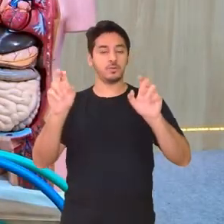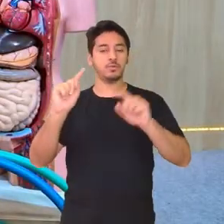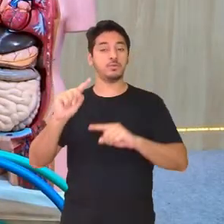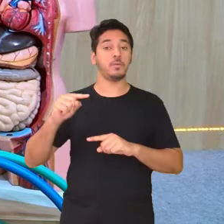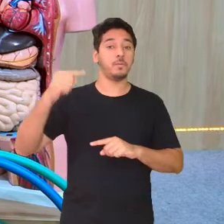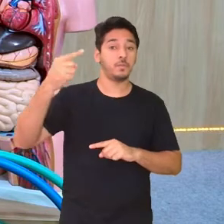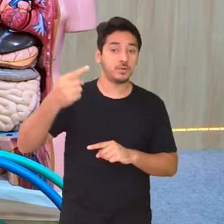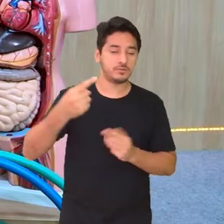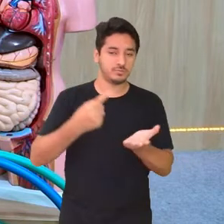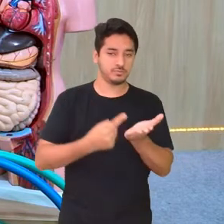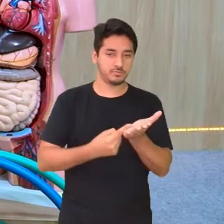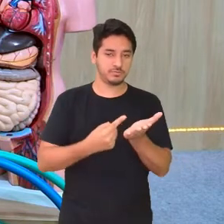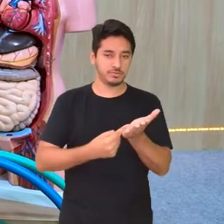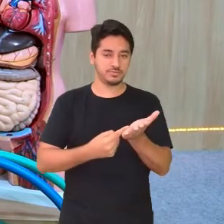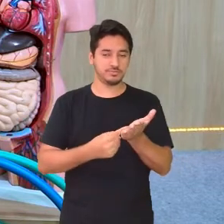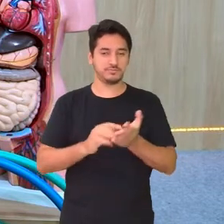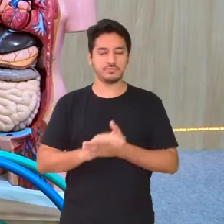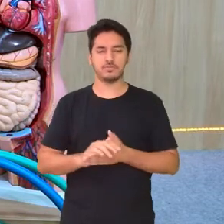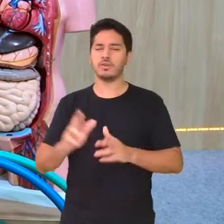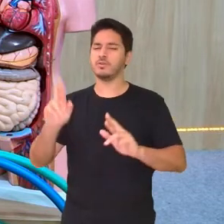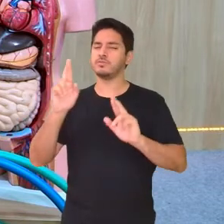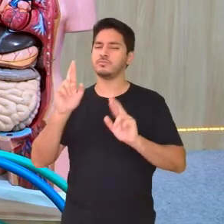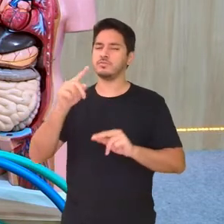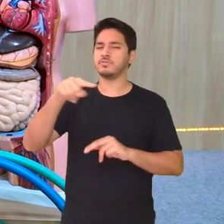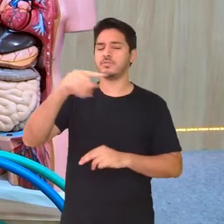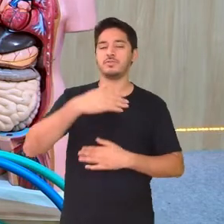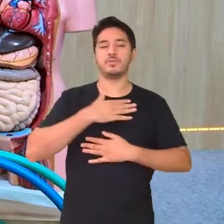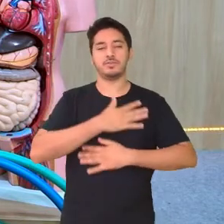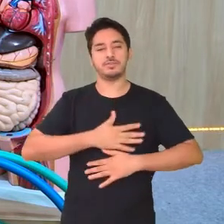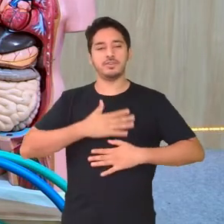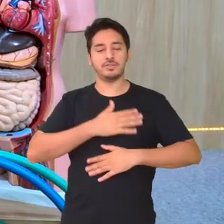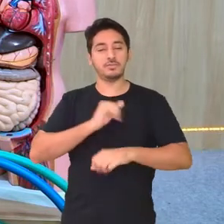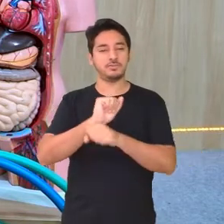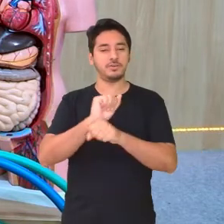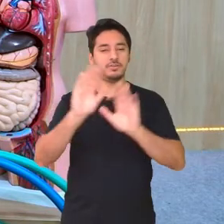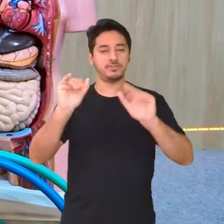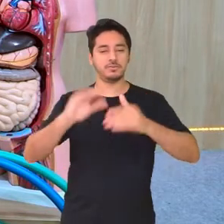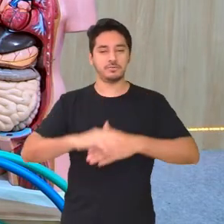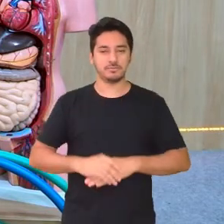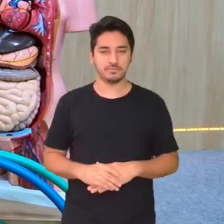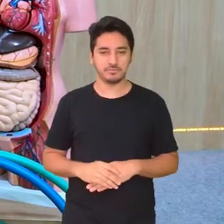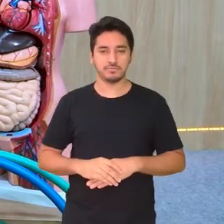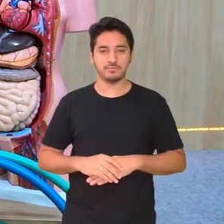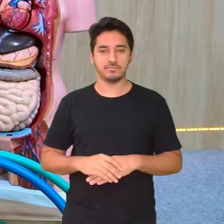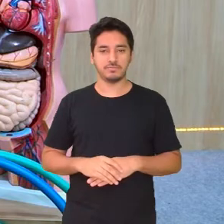no nosso próximo momento. Eu espero que você tenha gostado e eu te aguardo lá. Tchau, tchau.